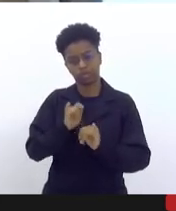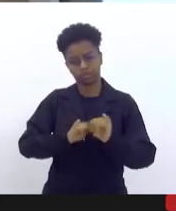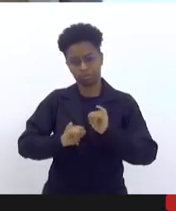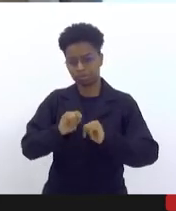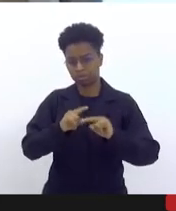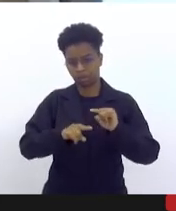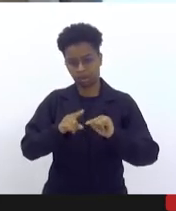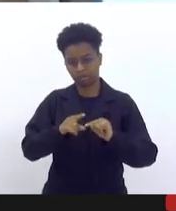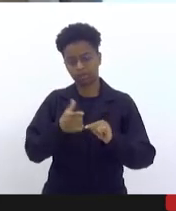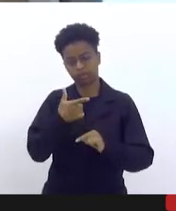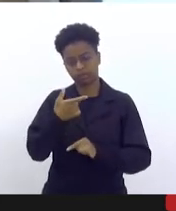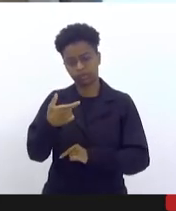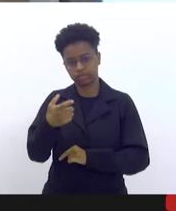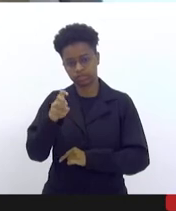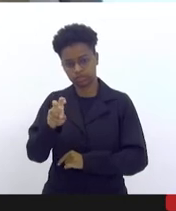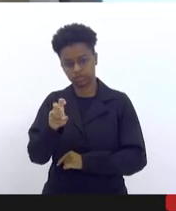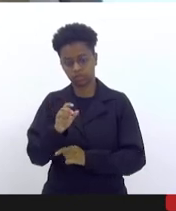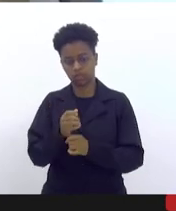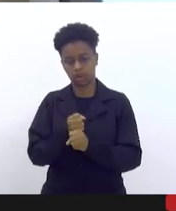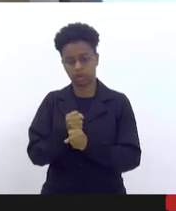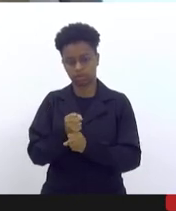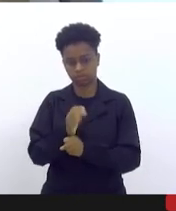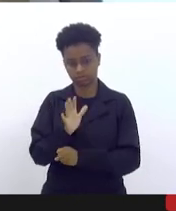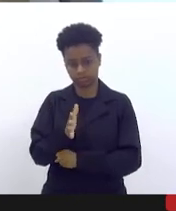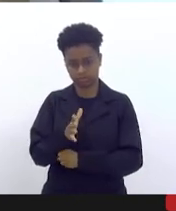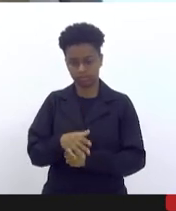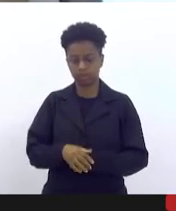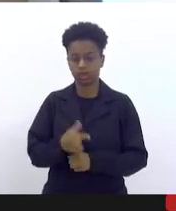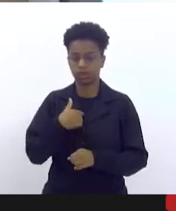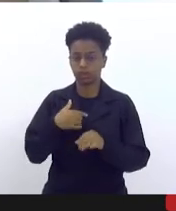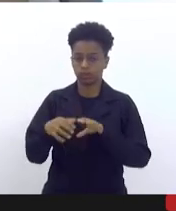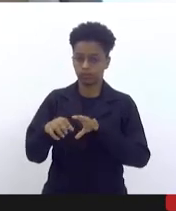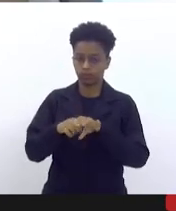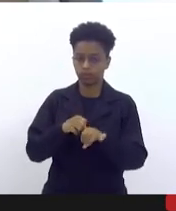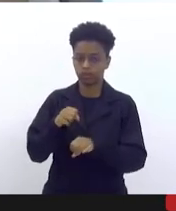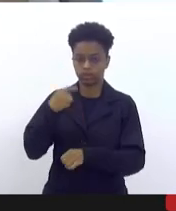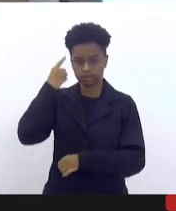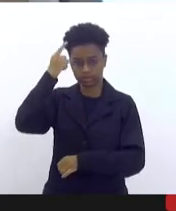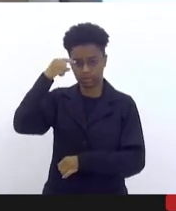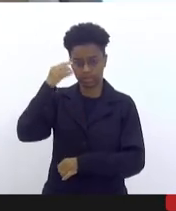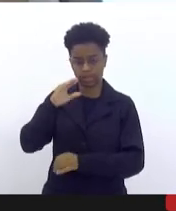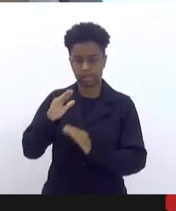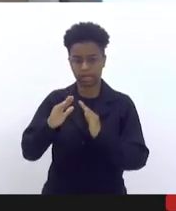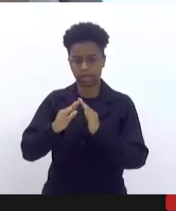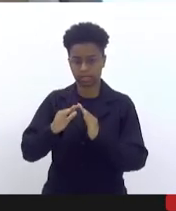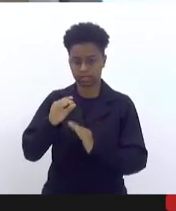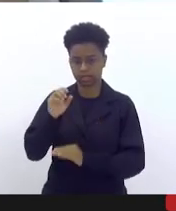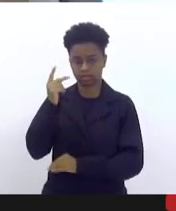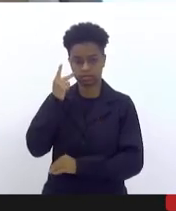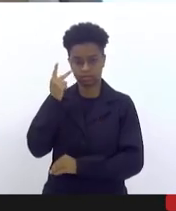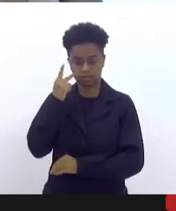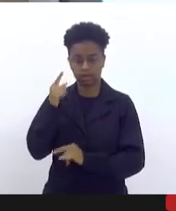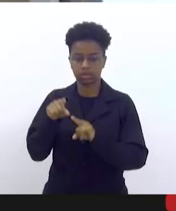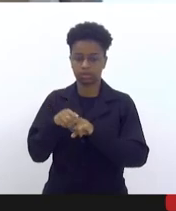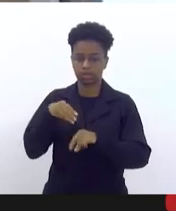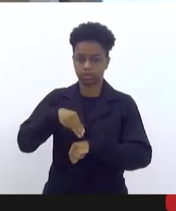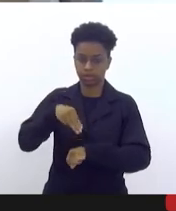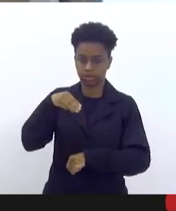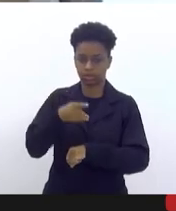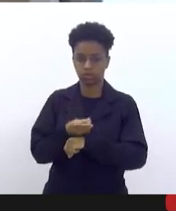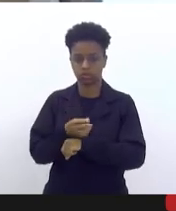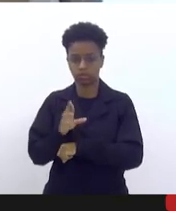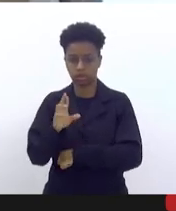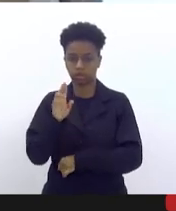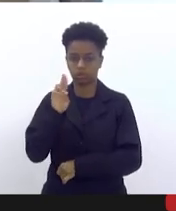25 anos Sou formada pela Santa Casa aqui de São Paulo fiz meu mestrado doutorado na